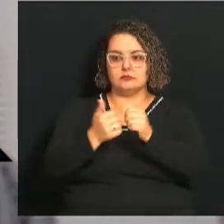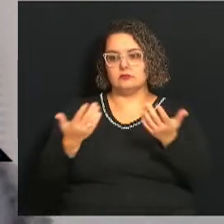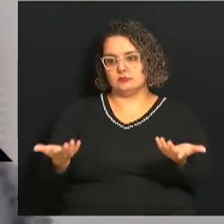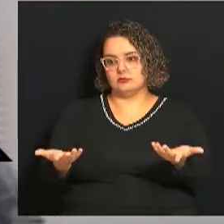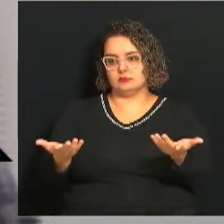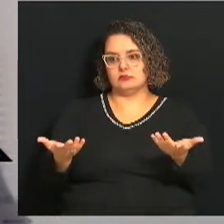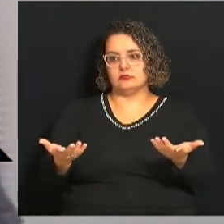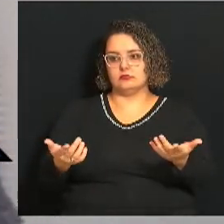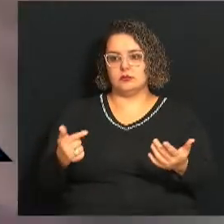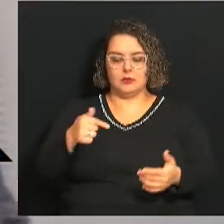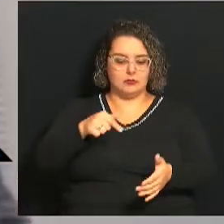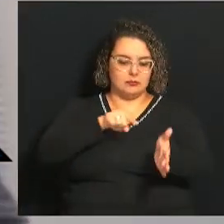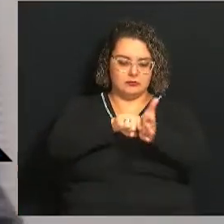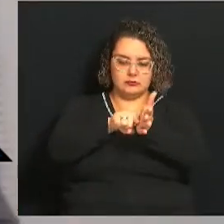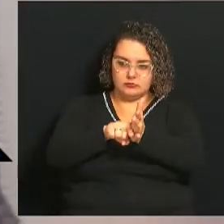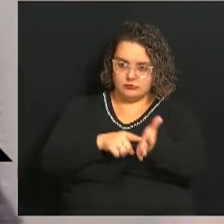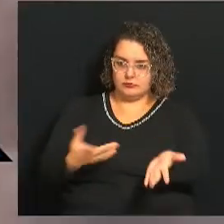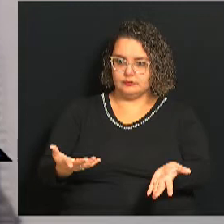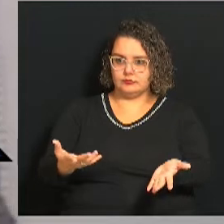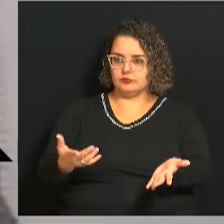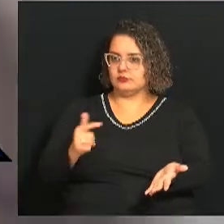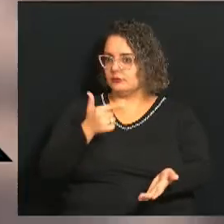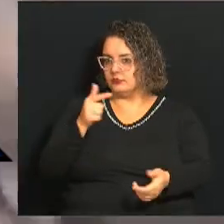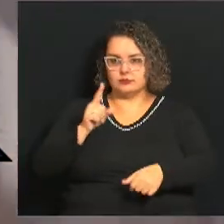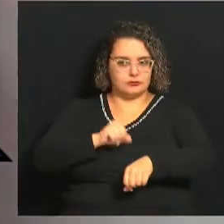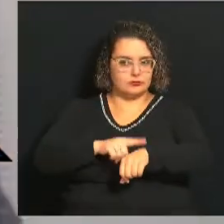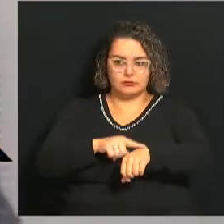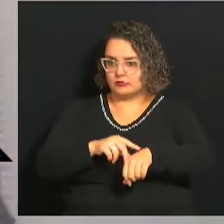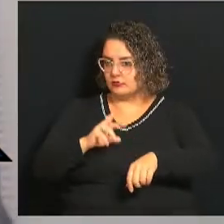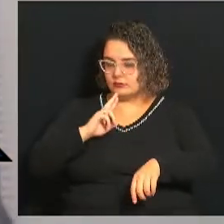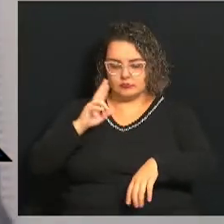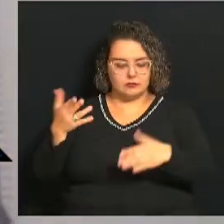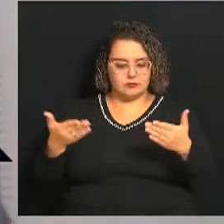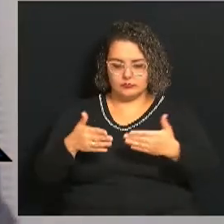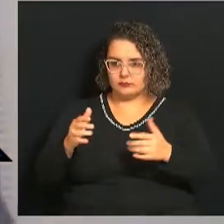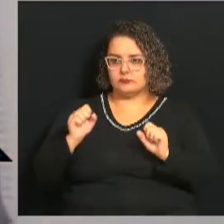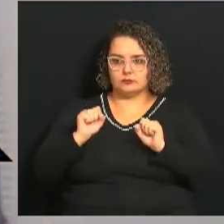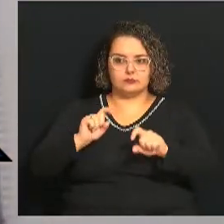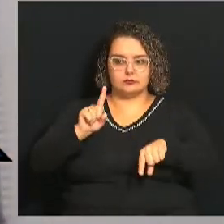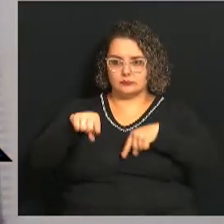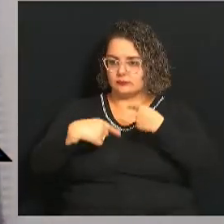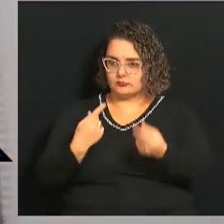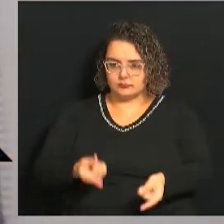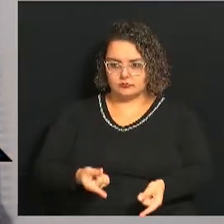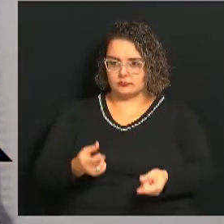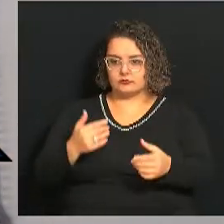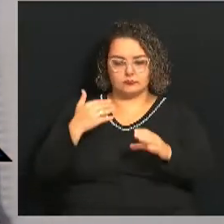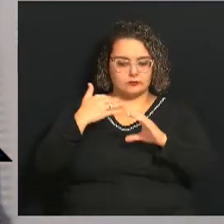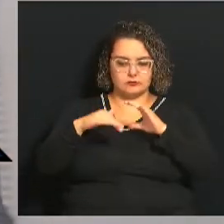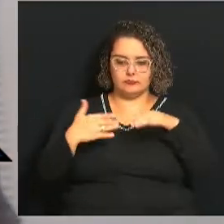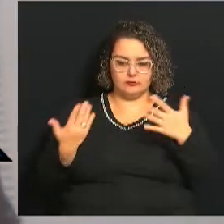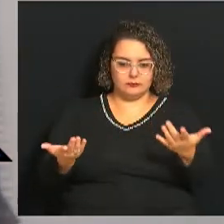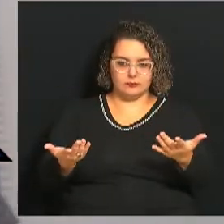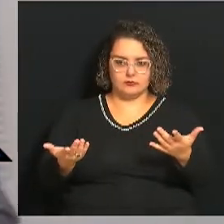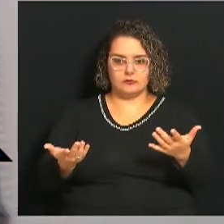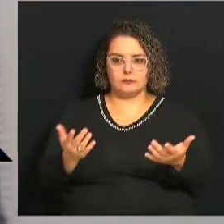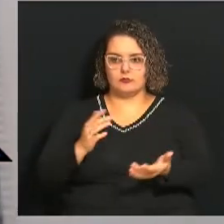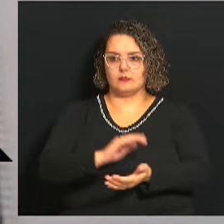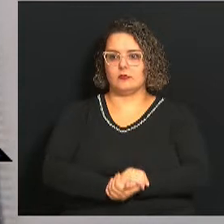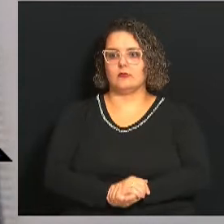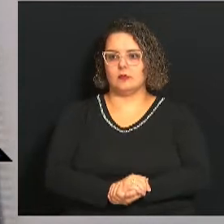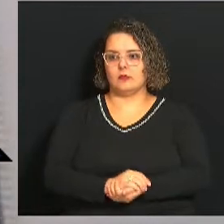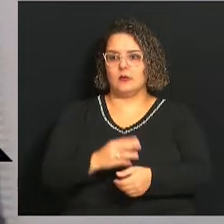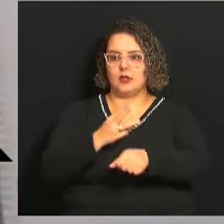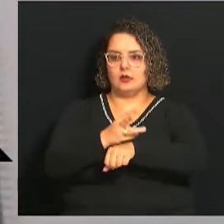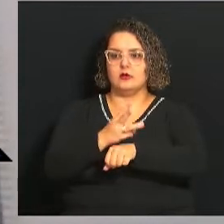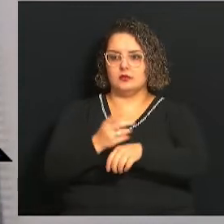7 questões. Se não der tempo, não responde hoje, a gente pode responder depois por e-mail, enfim, por Zap. Então, são essas